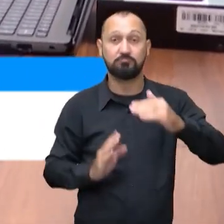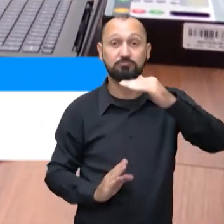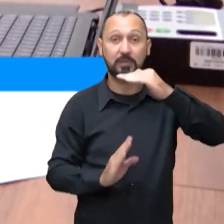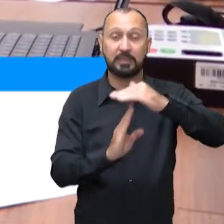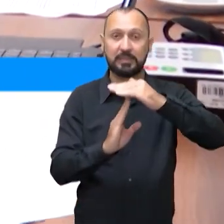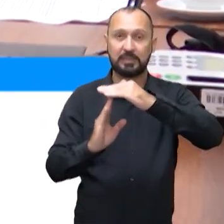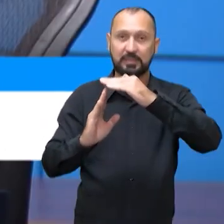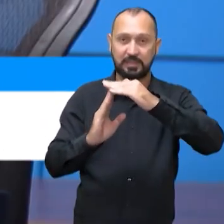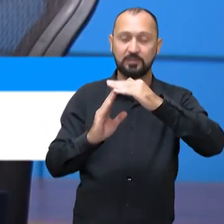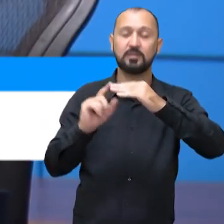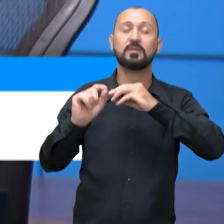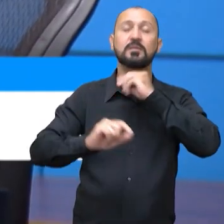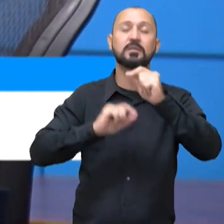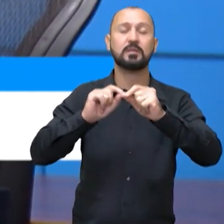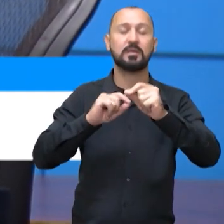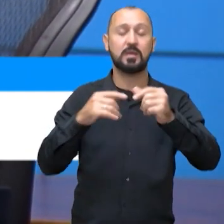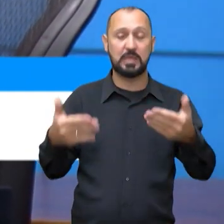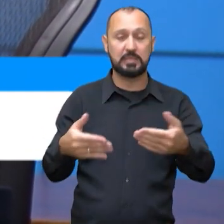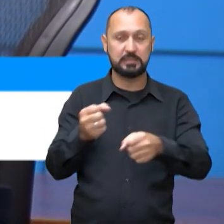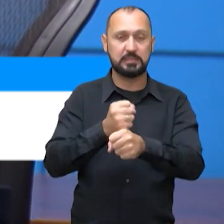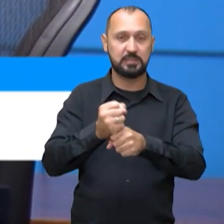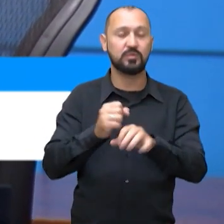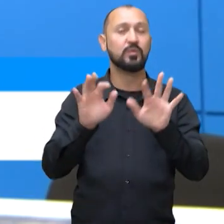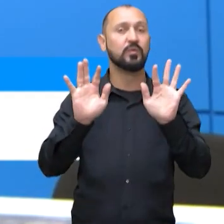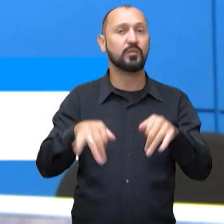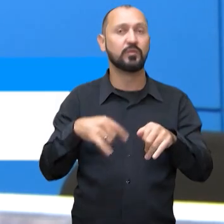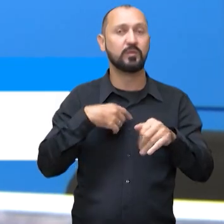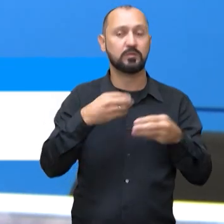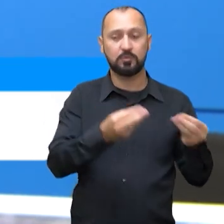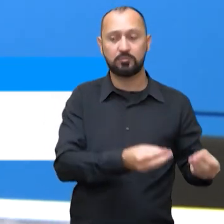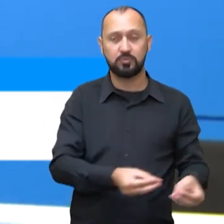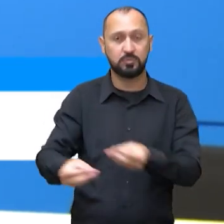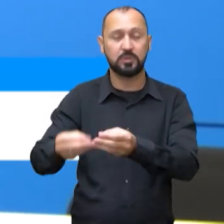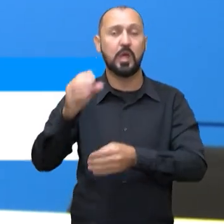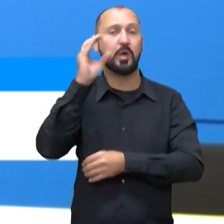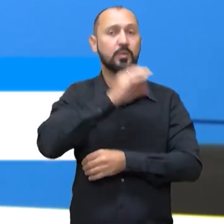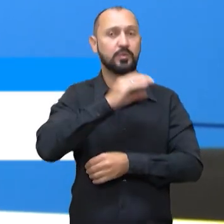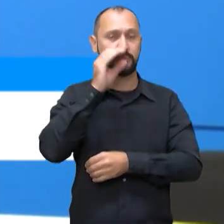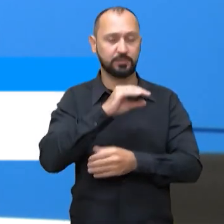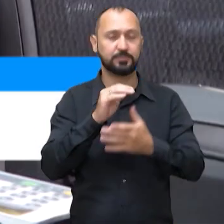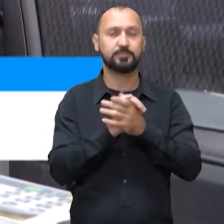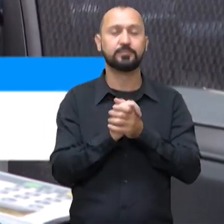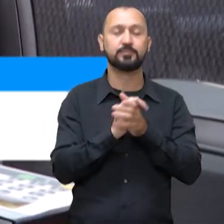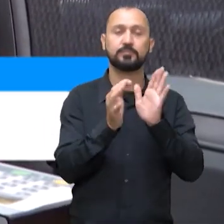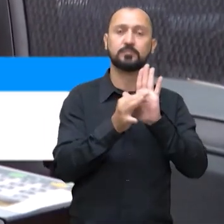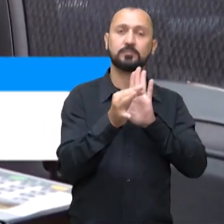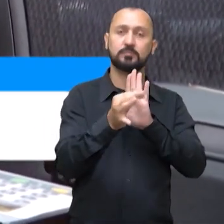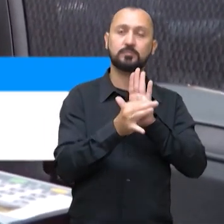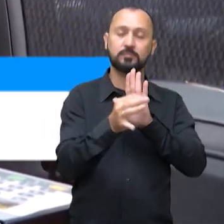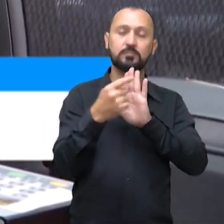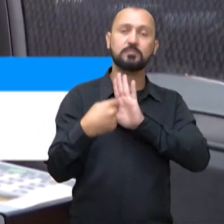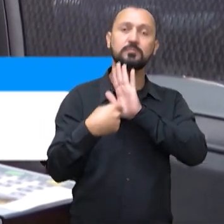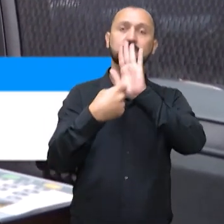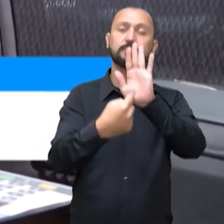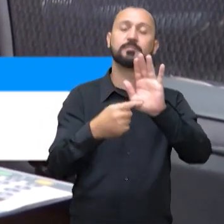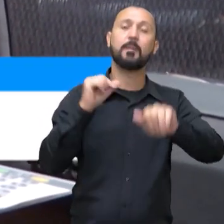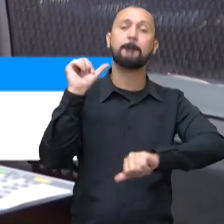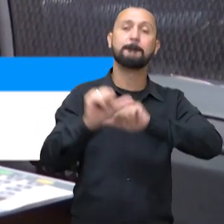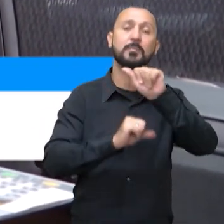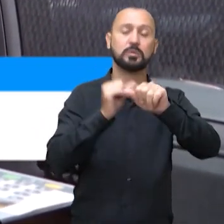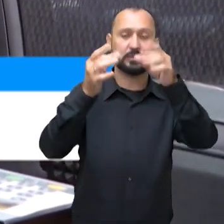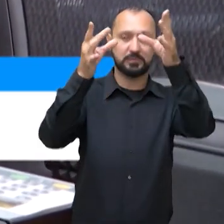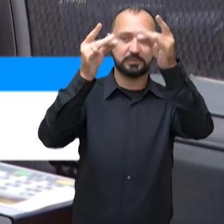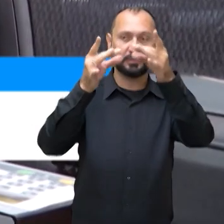Executivo Estadual, cuja validade acaba neste ano, tramita em regime de urgência. A proposta apresentada